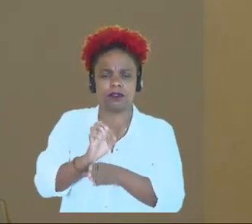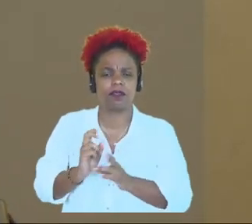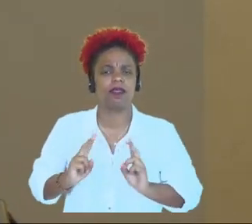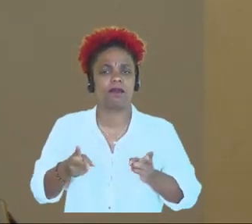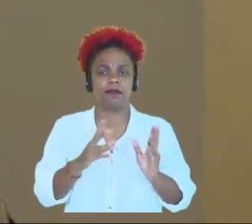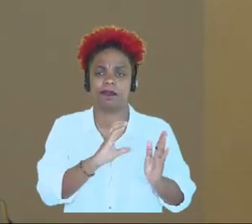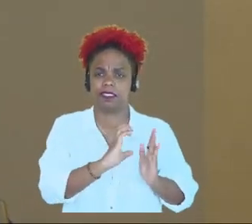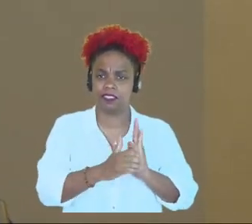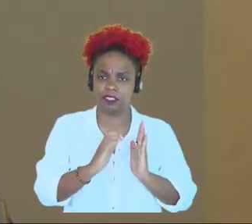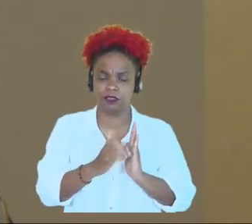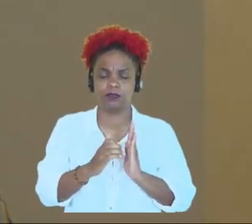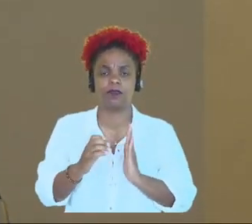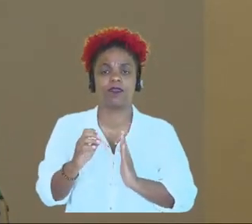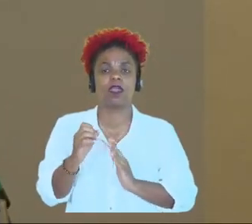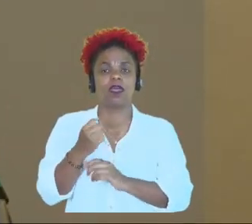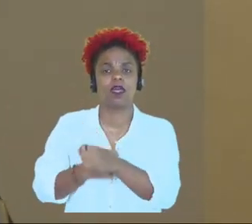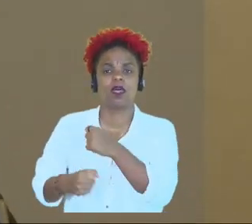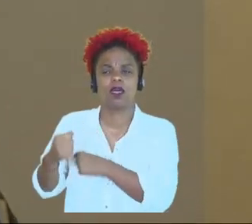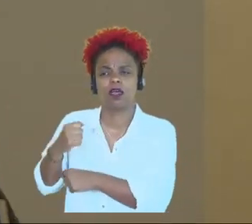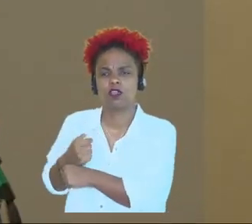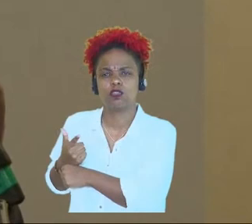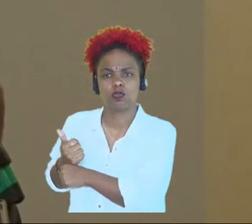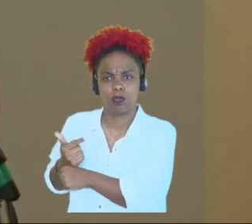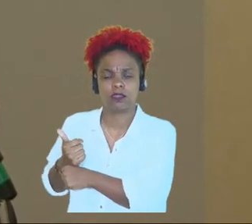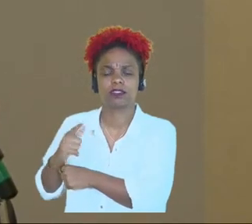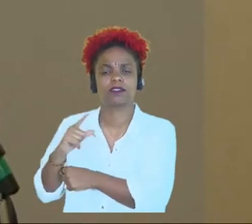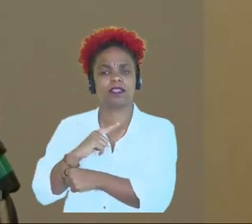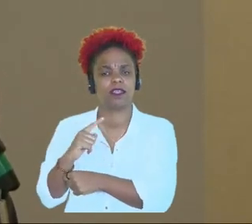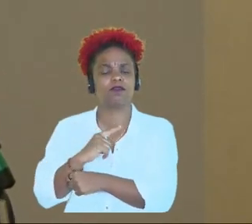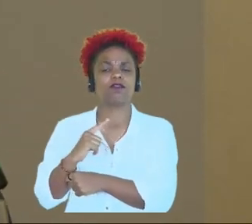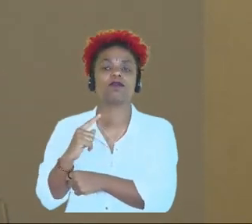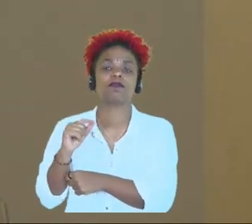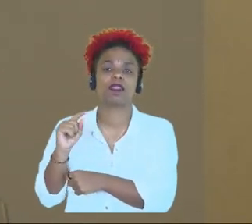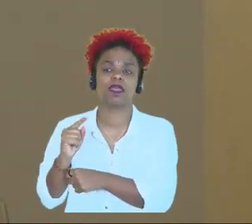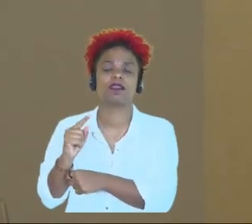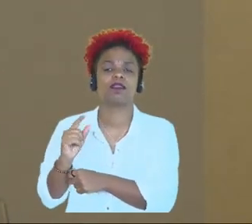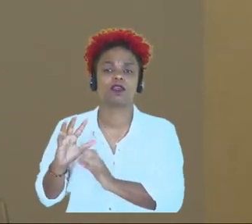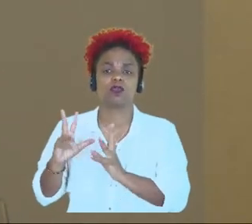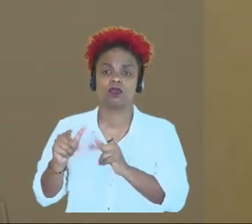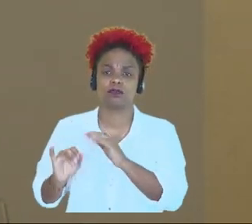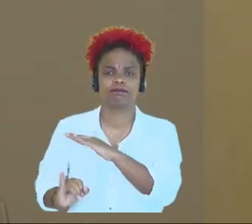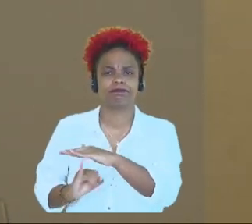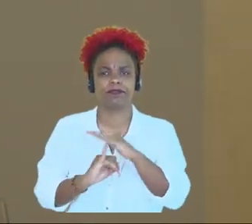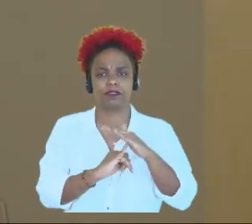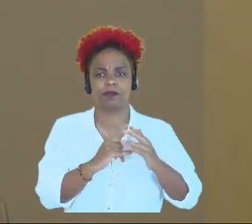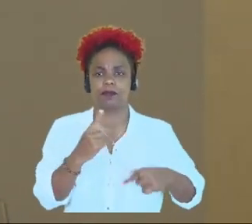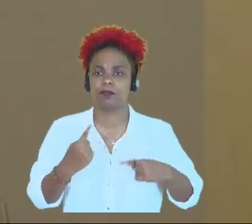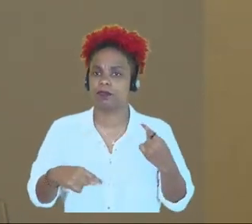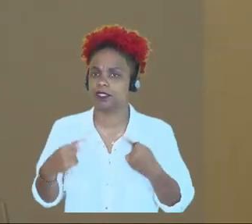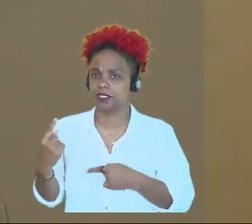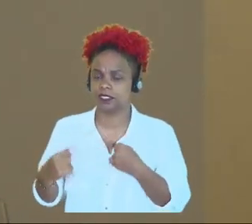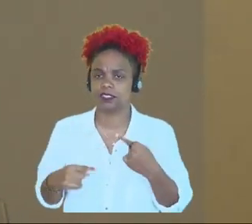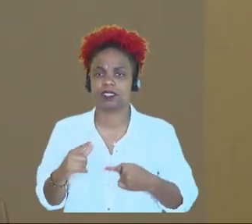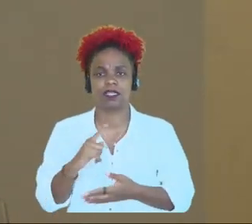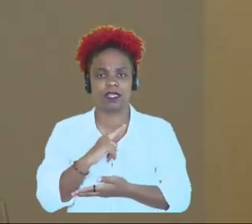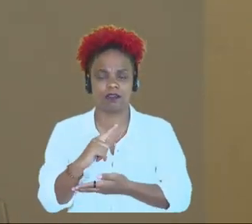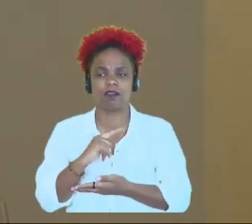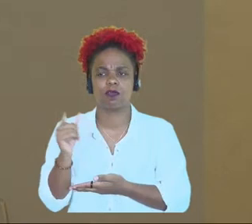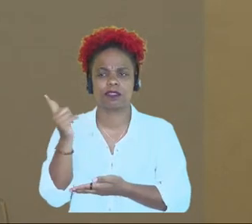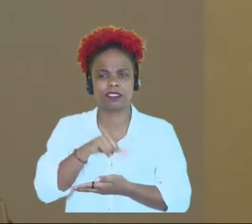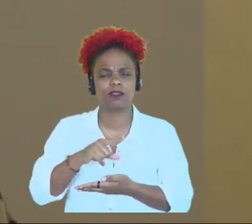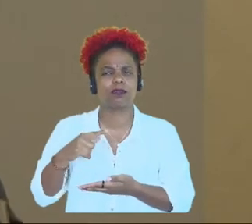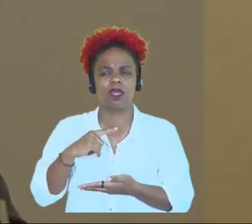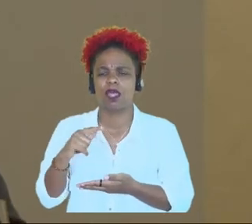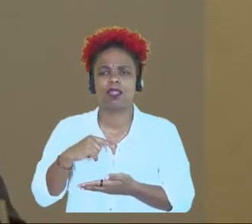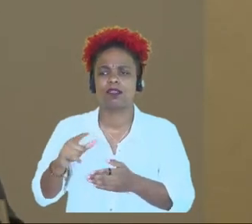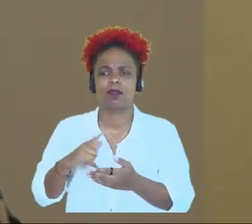veio ao longo dos últimos 12 anos capturando as instituições políticas do país.